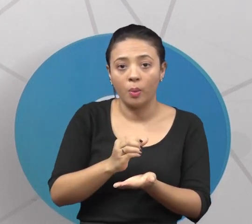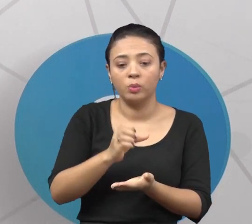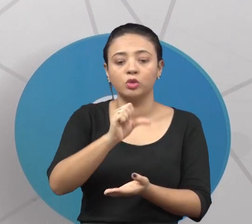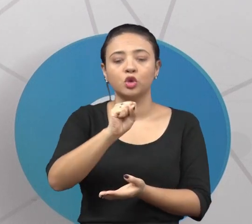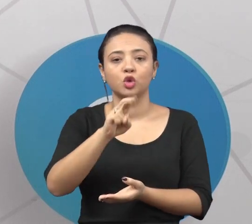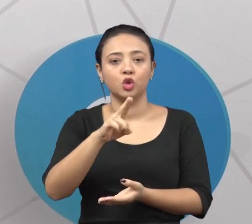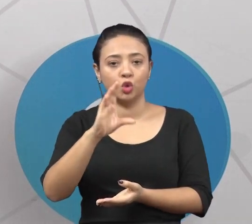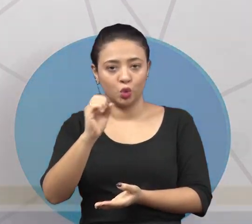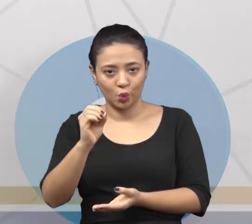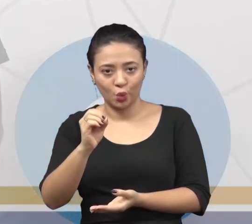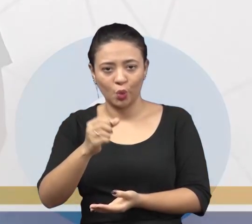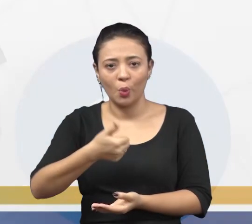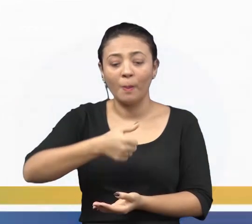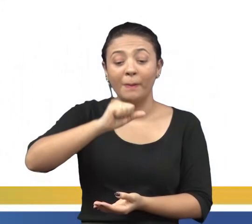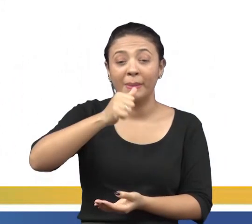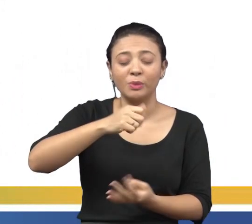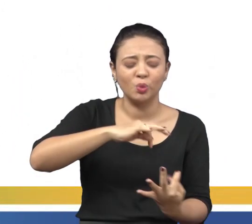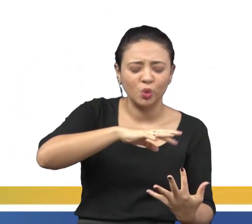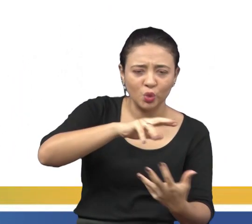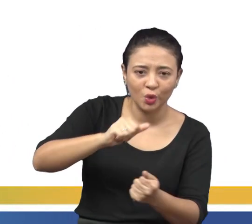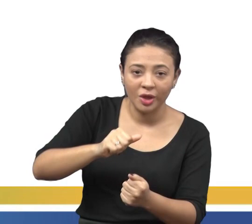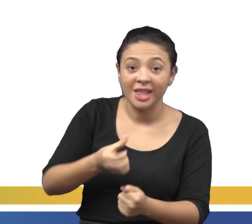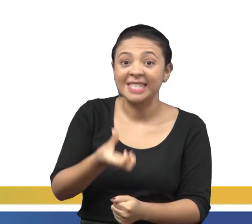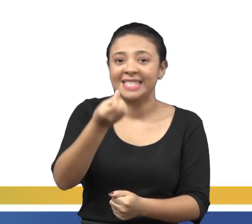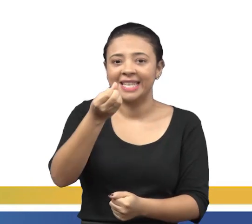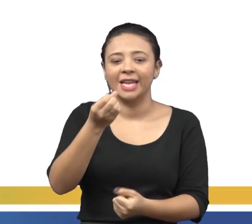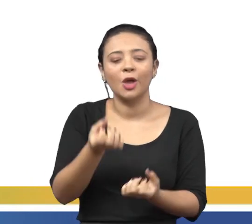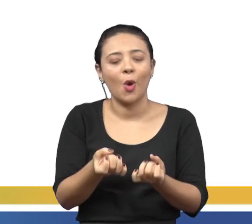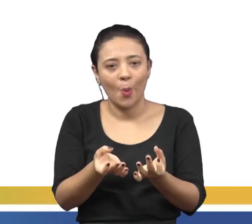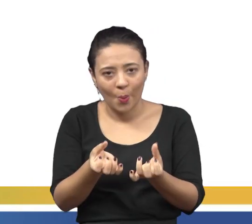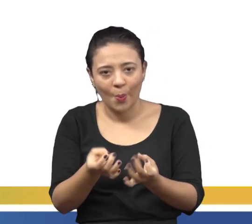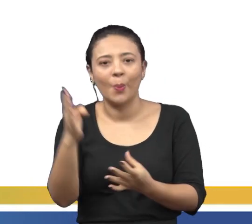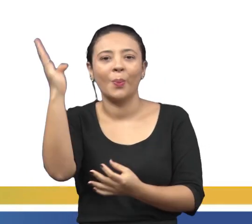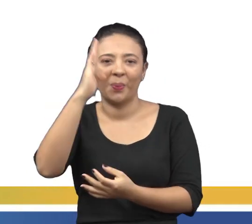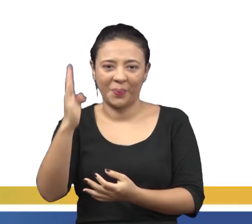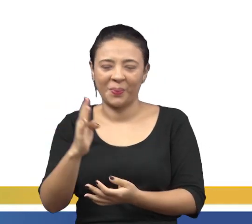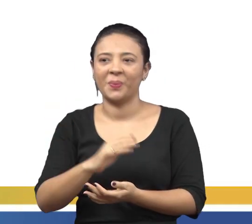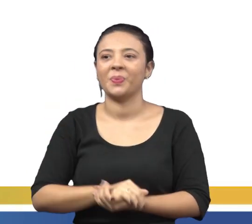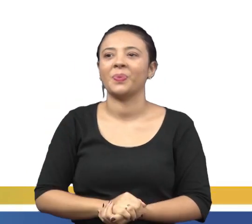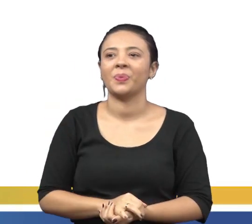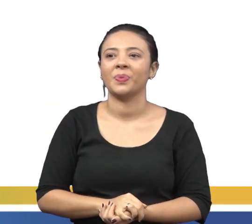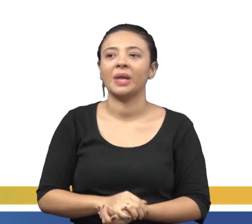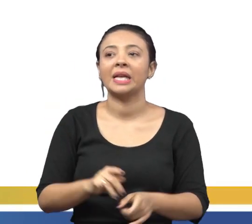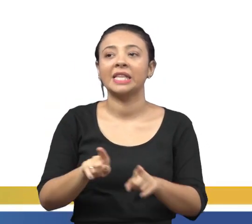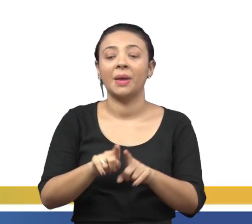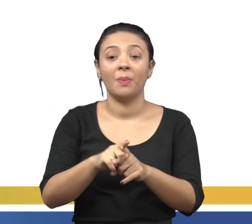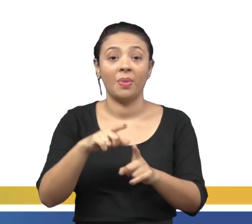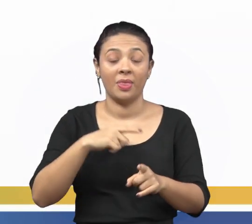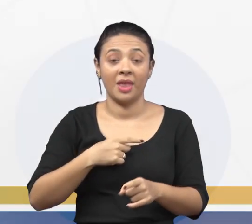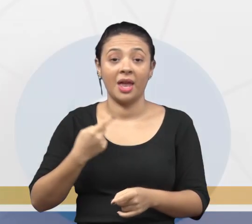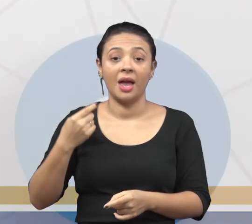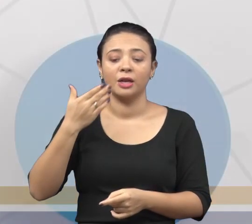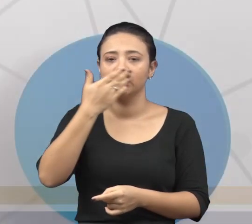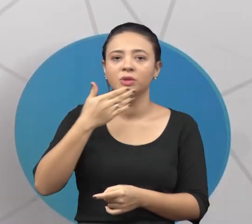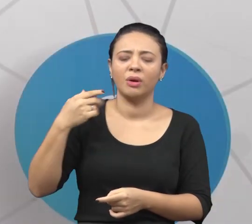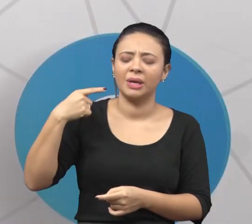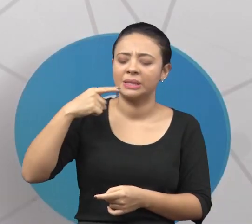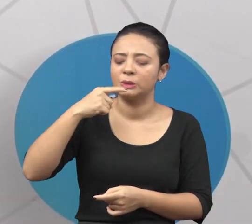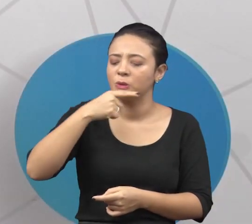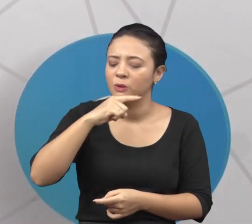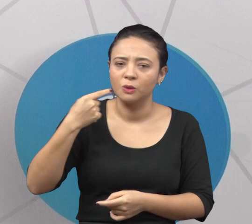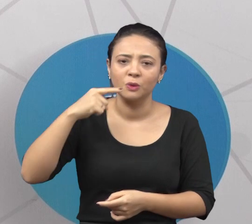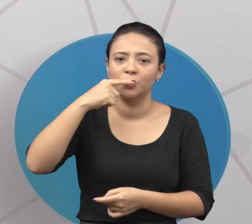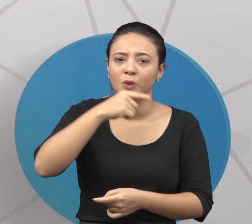Brasil. Nós somos também número 1 em cana-de-açúcar. A cana-de-açúcar ela começa lá no Nordeste, tá, na faixa